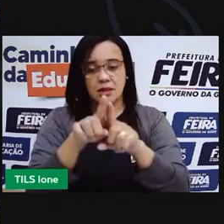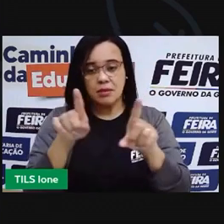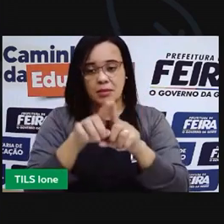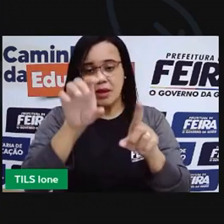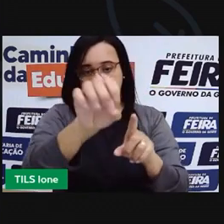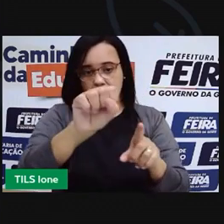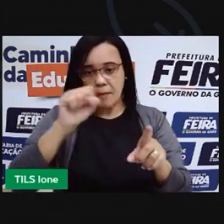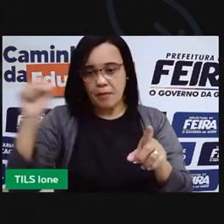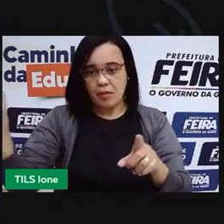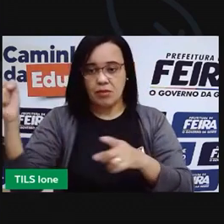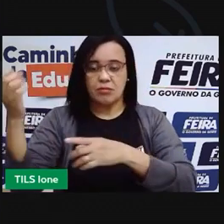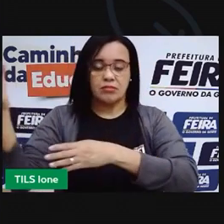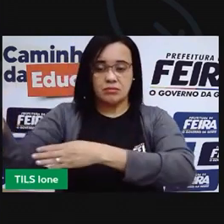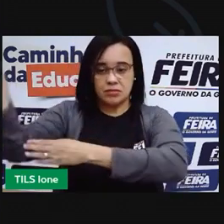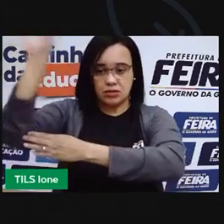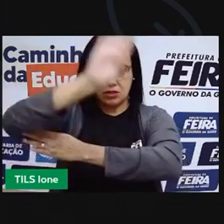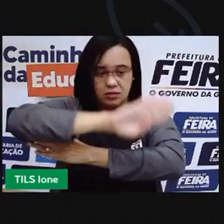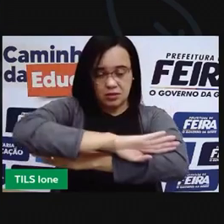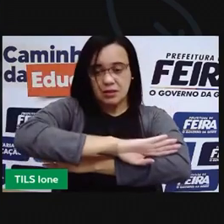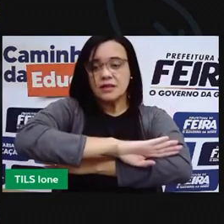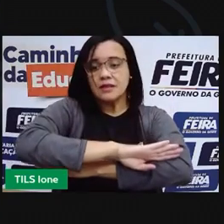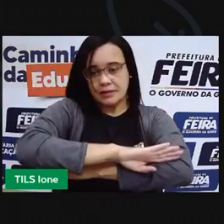no formato da janela.